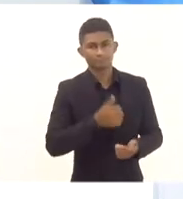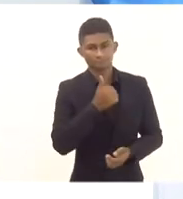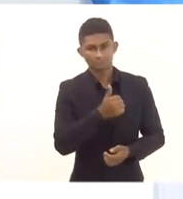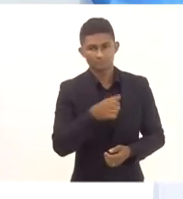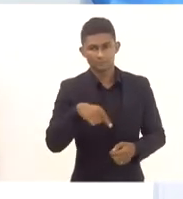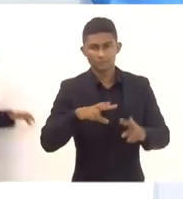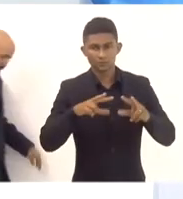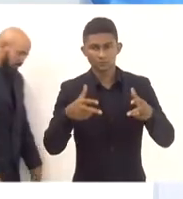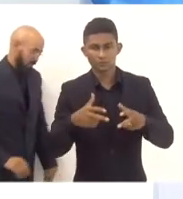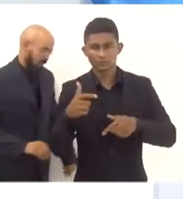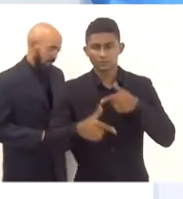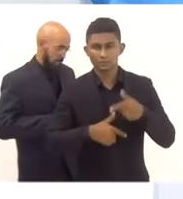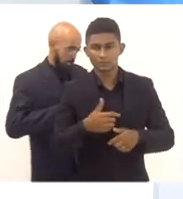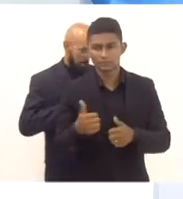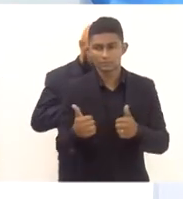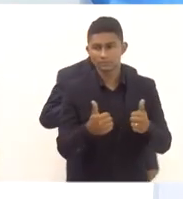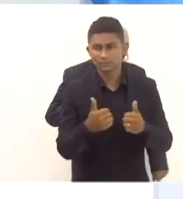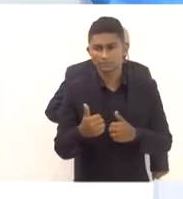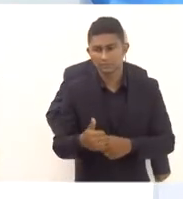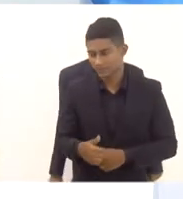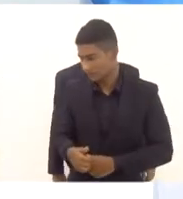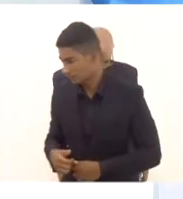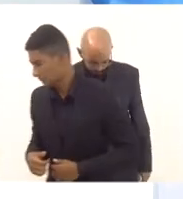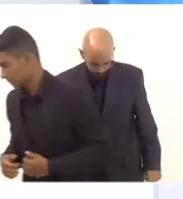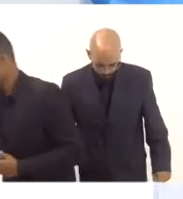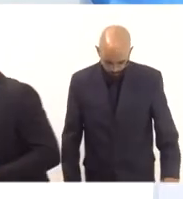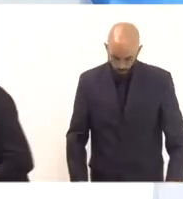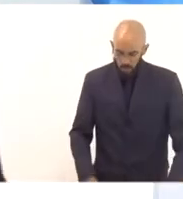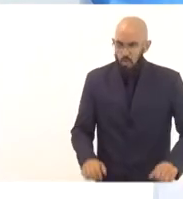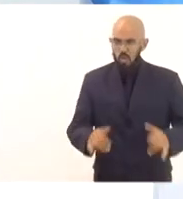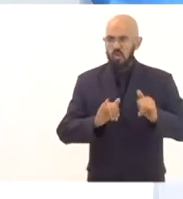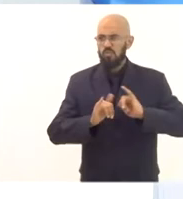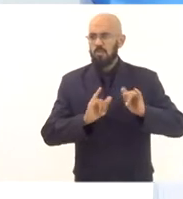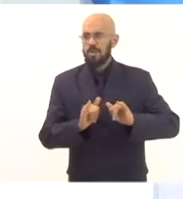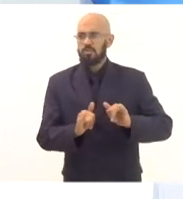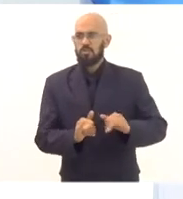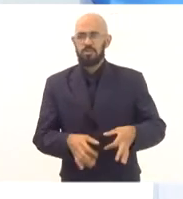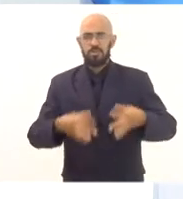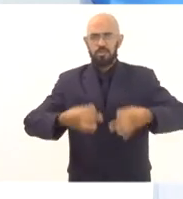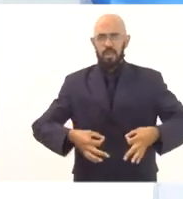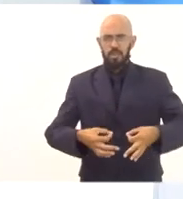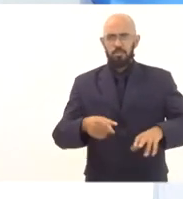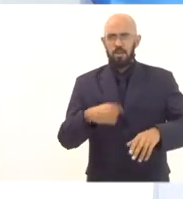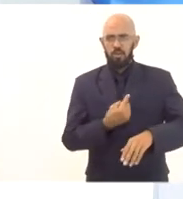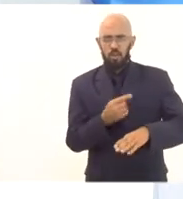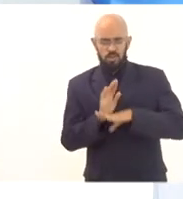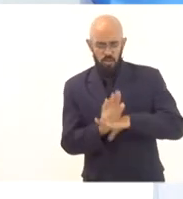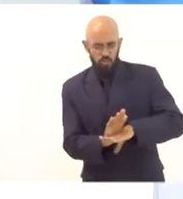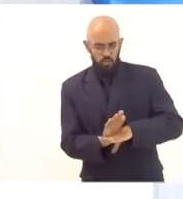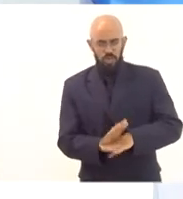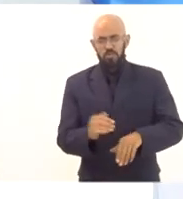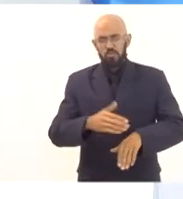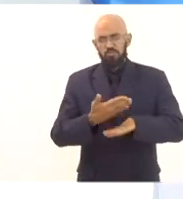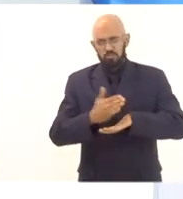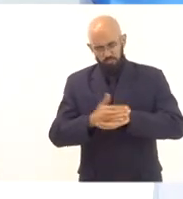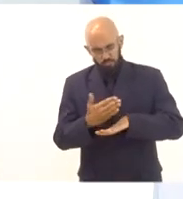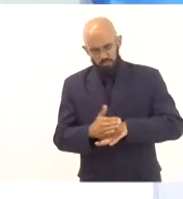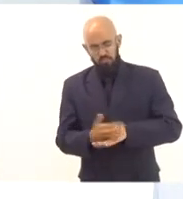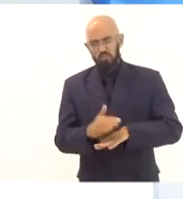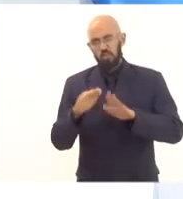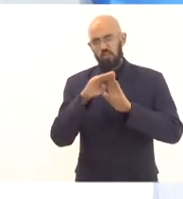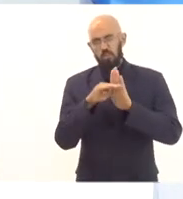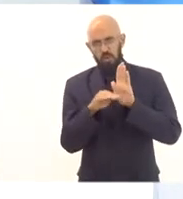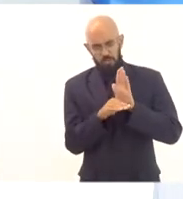possa trabalhar dentro de dados efetivos bases efetivas para gente ajudar né o cumprimento do programa